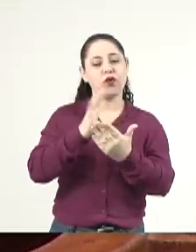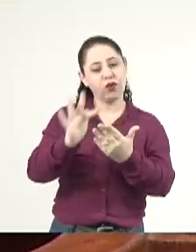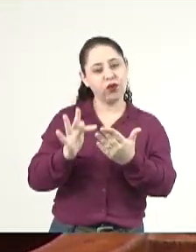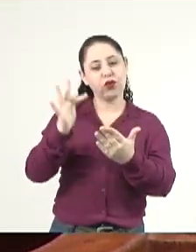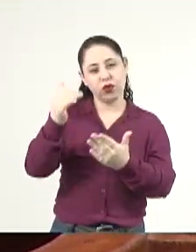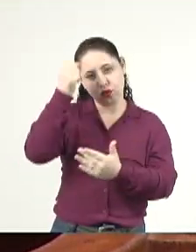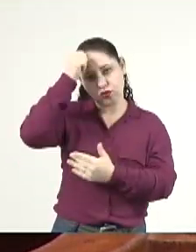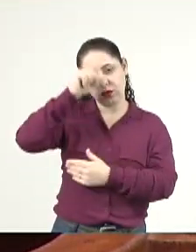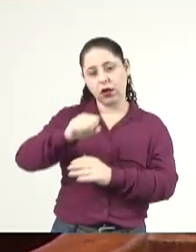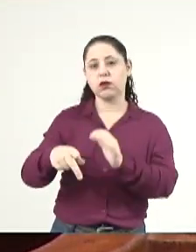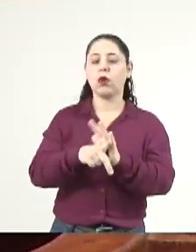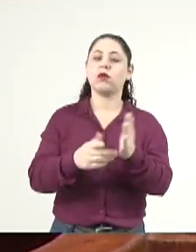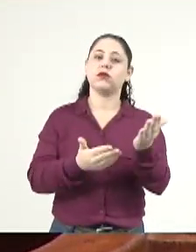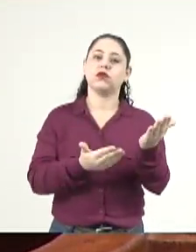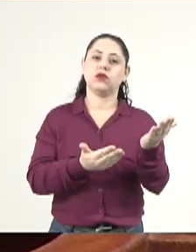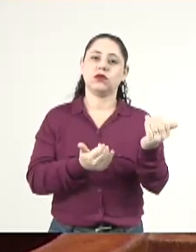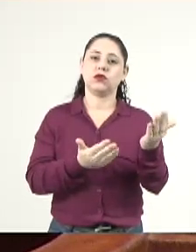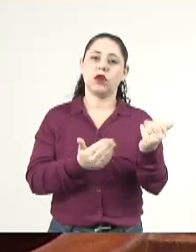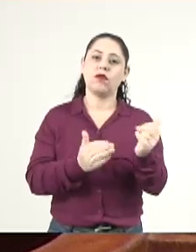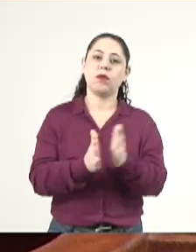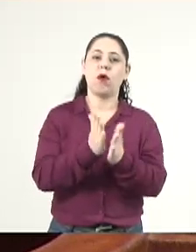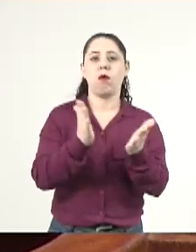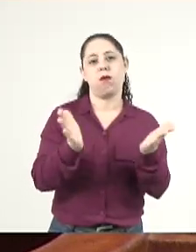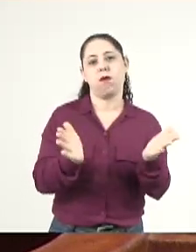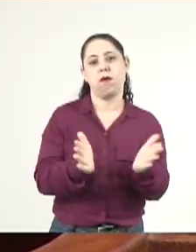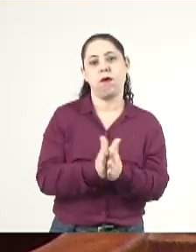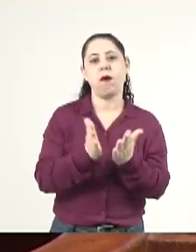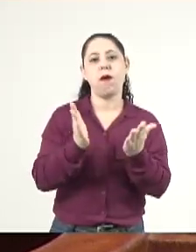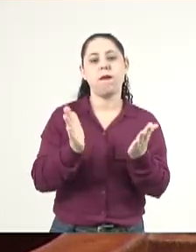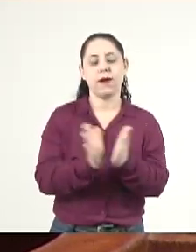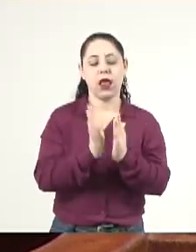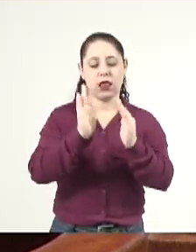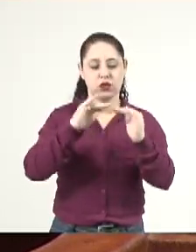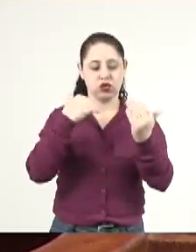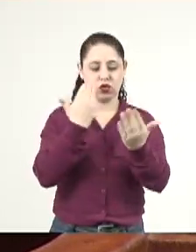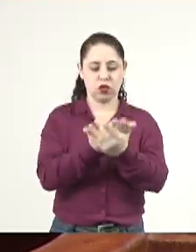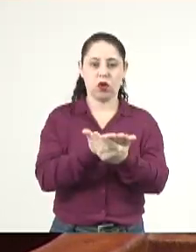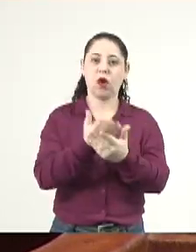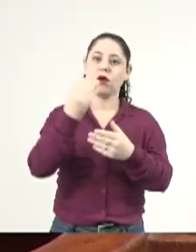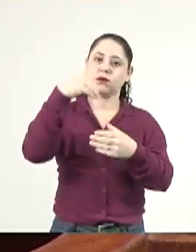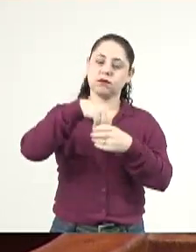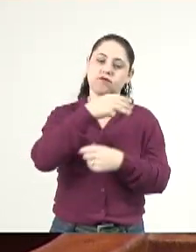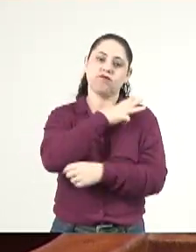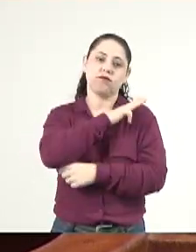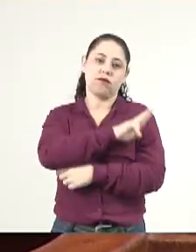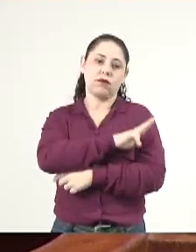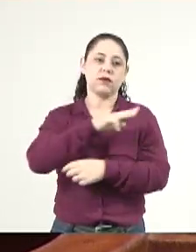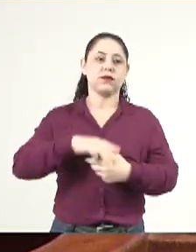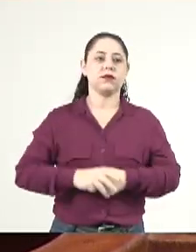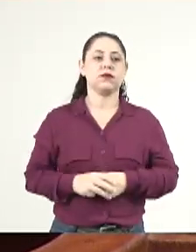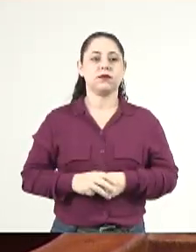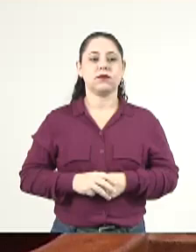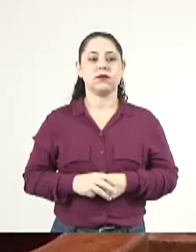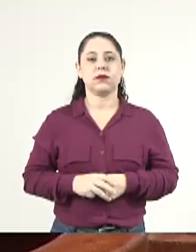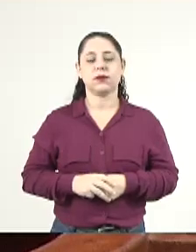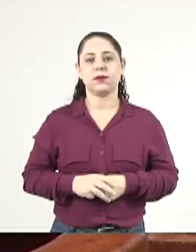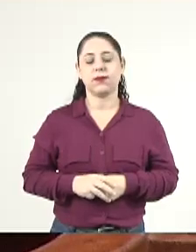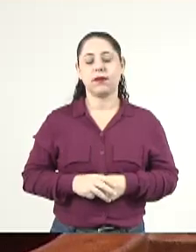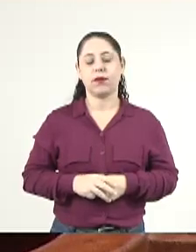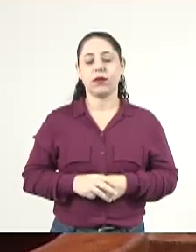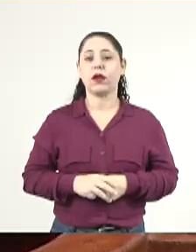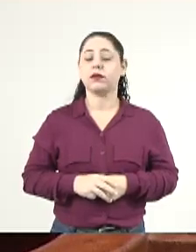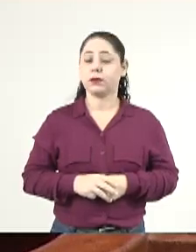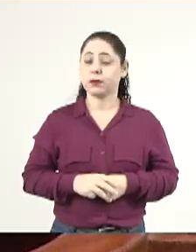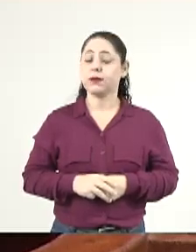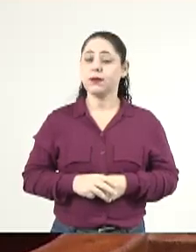sucesso desses jovens de baixa renda nas escolas de ensino médio. Então, senhor presidente, eu